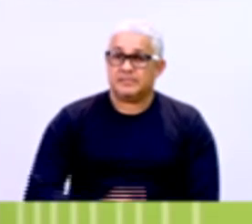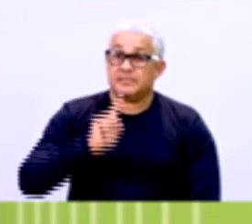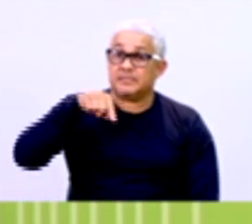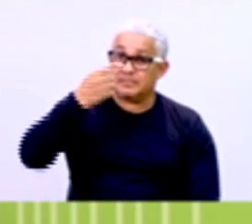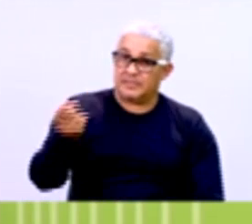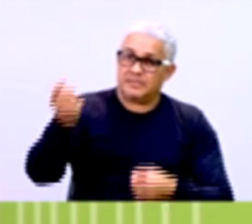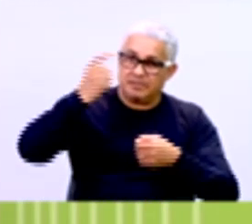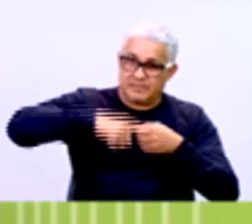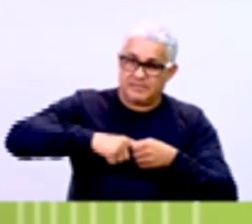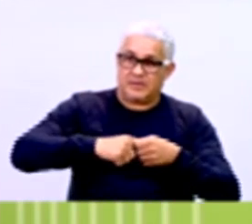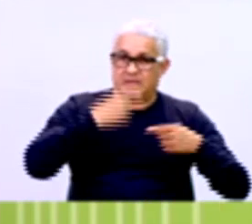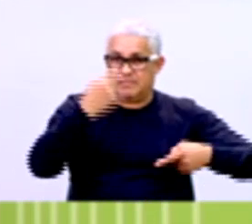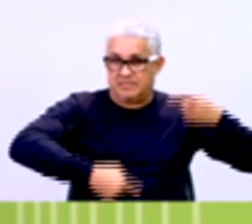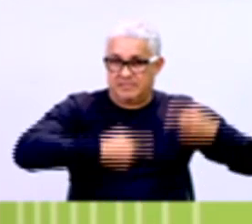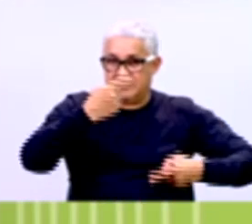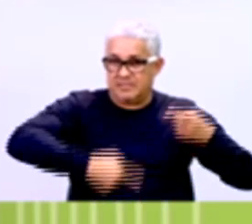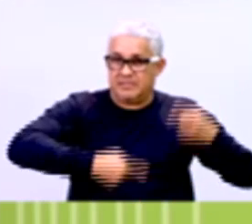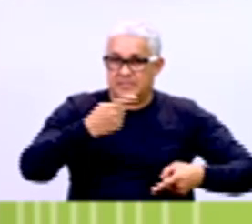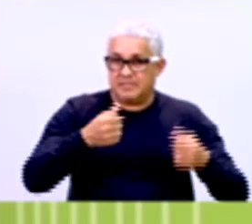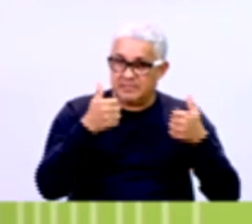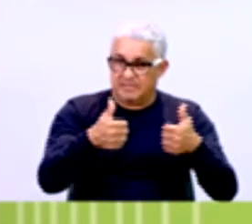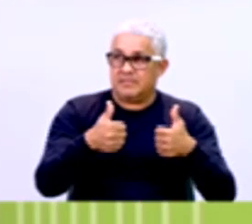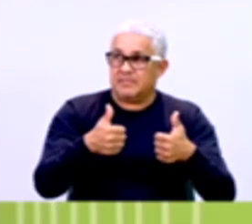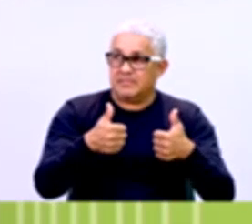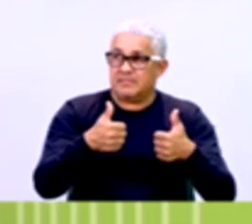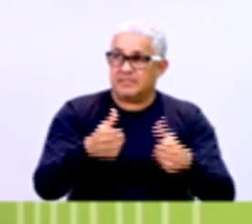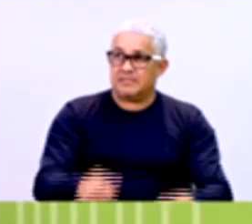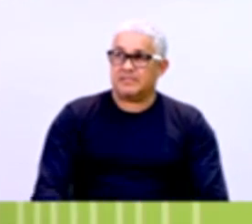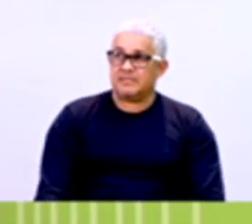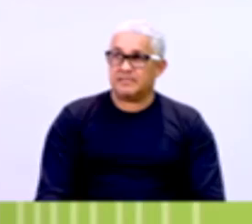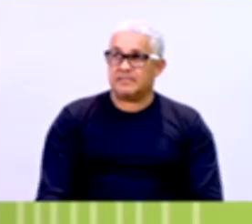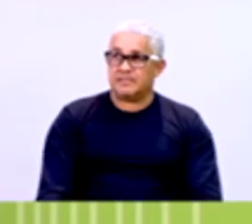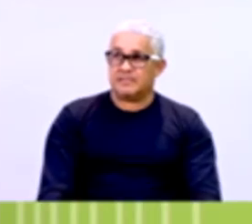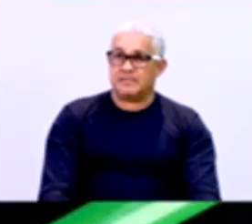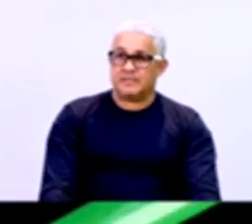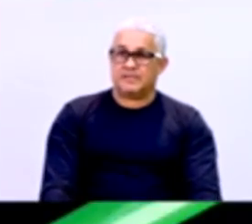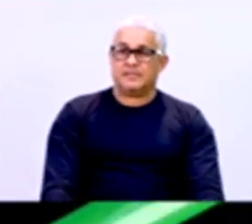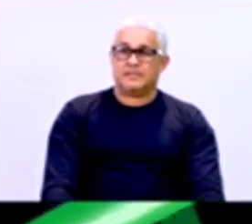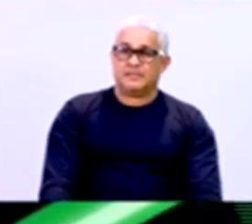nós voltamos para discutir as questões, tá certo?